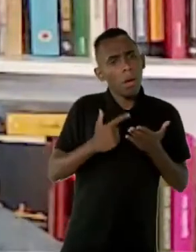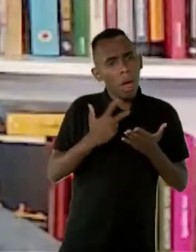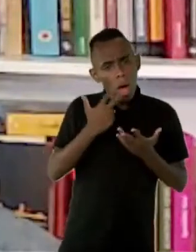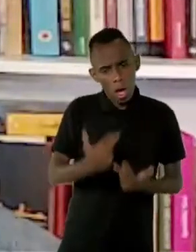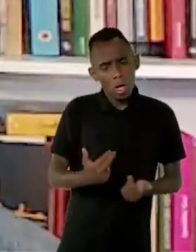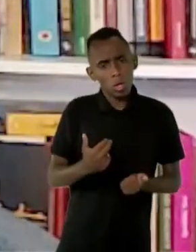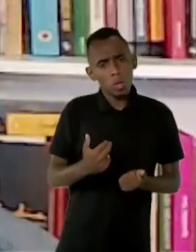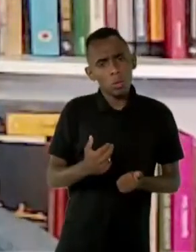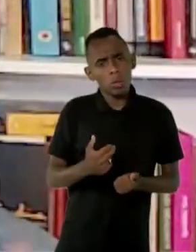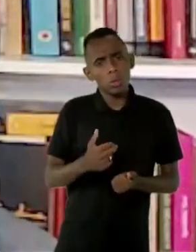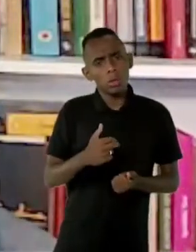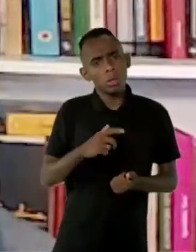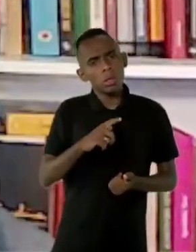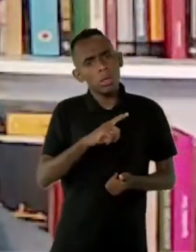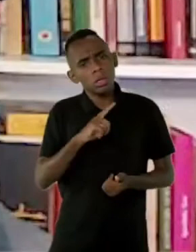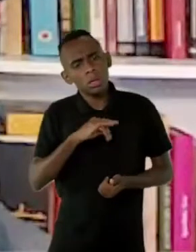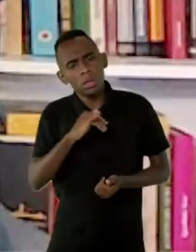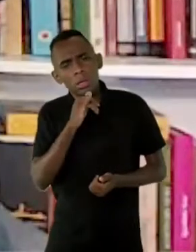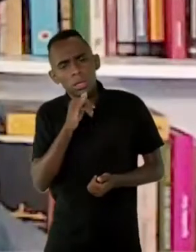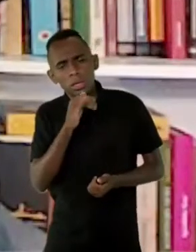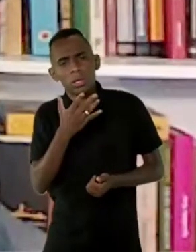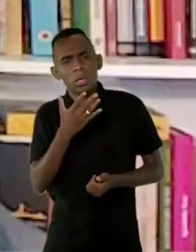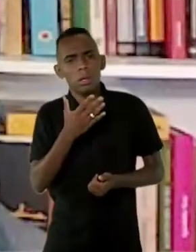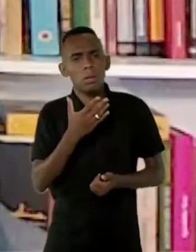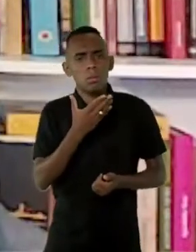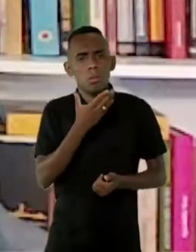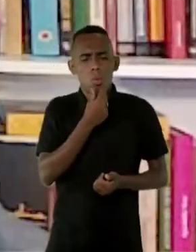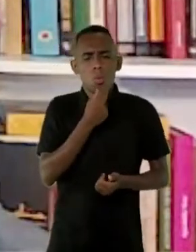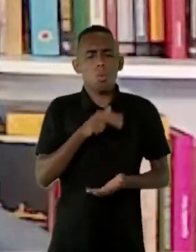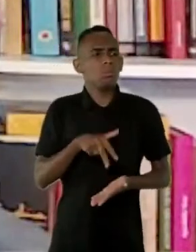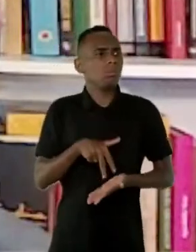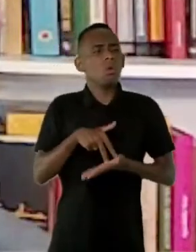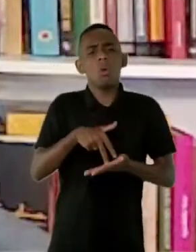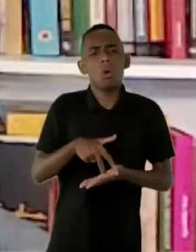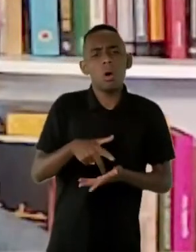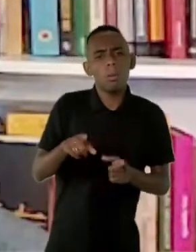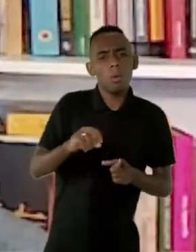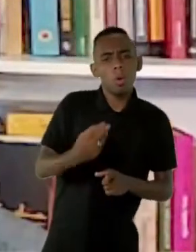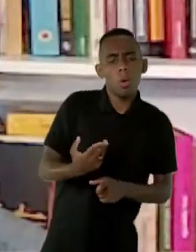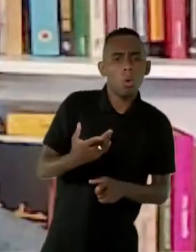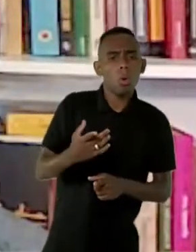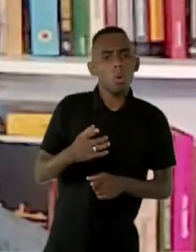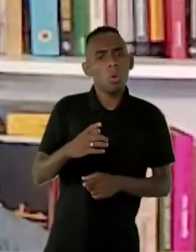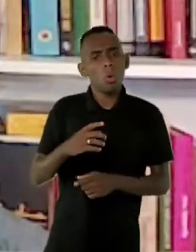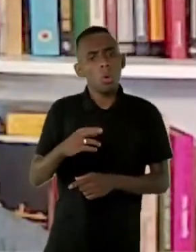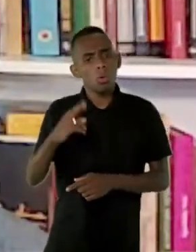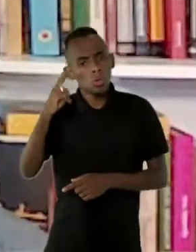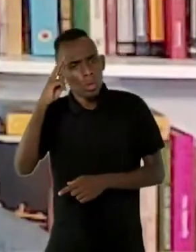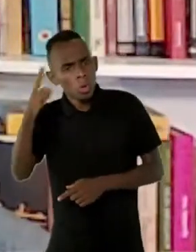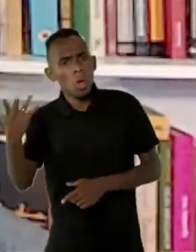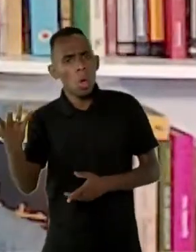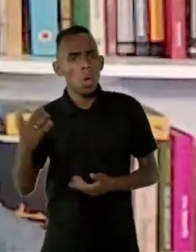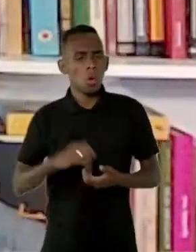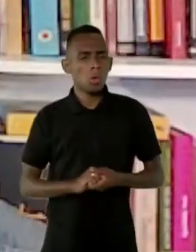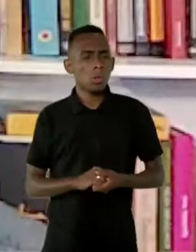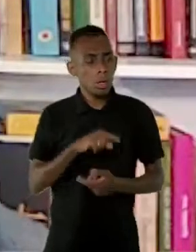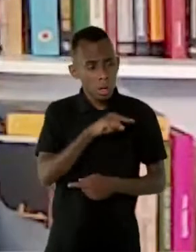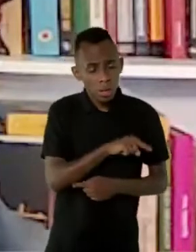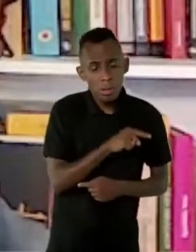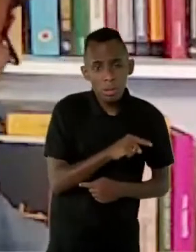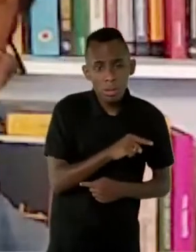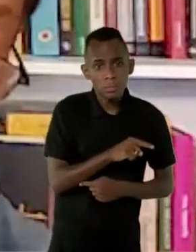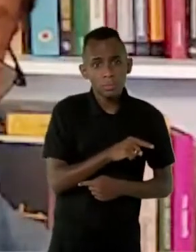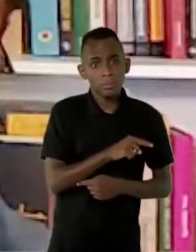um conde, o livro dela tem um doutor, né? Então ela se refere, os personagens da Carolina